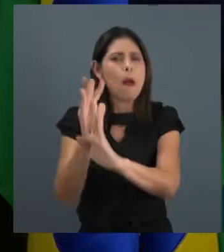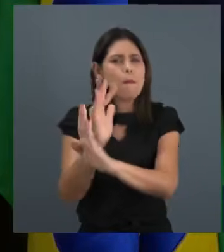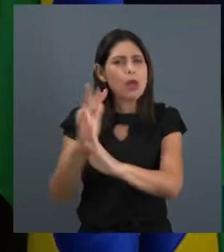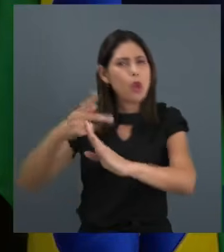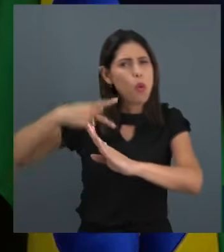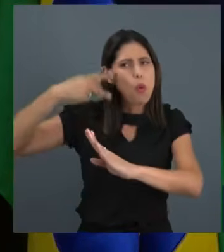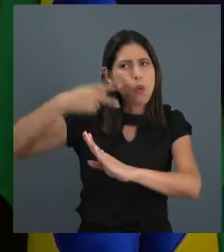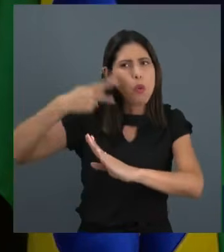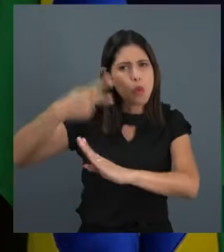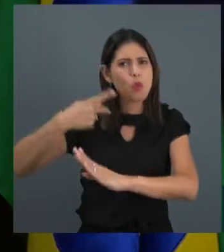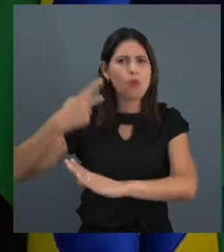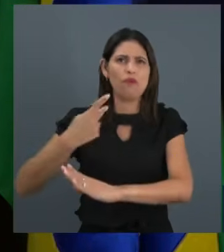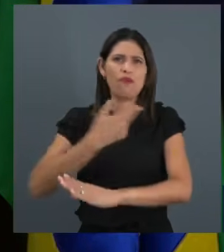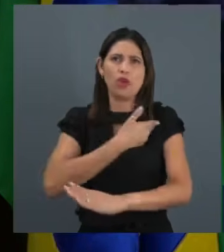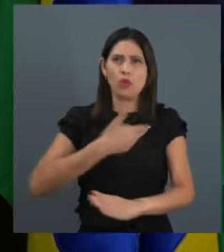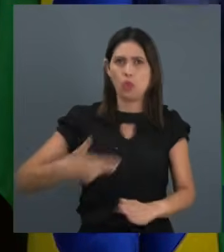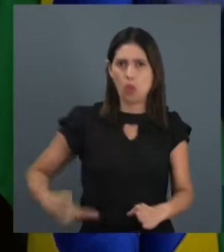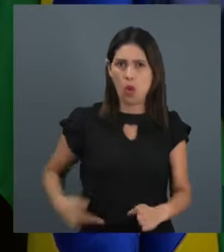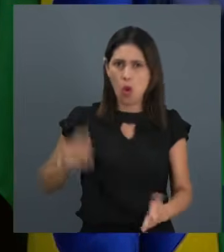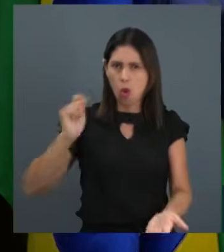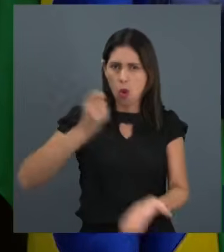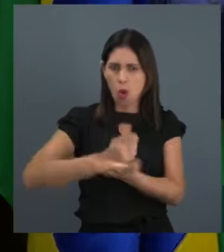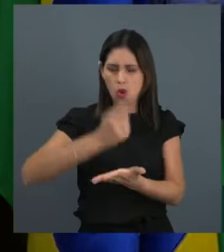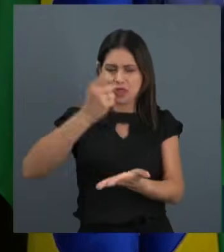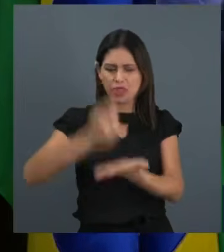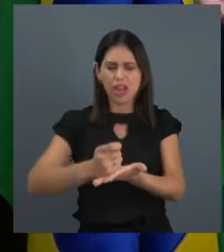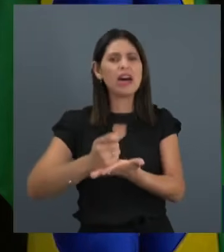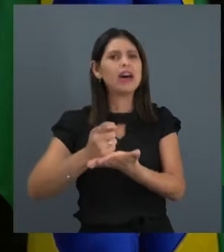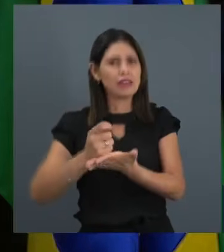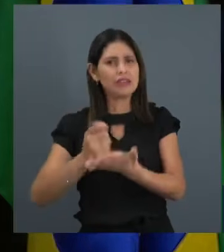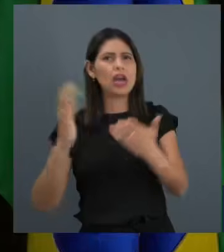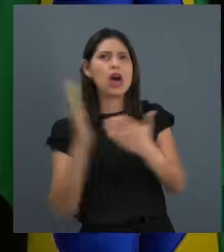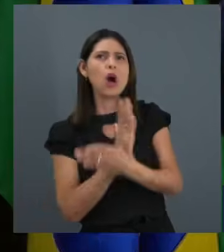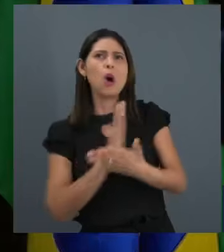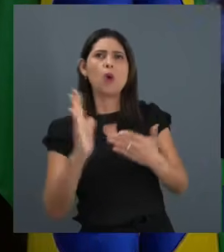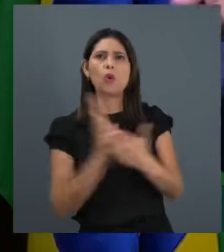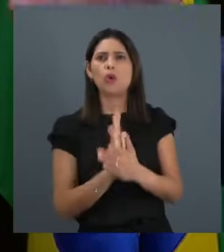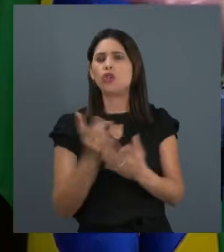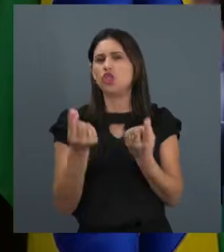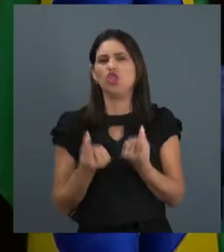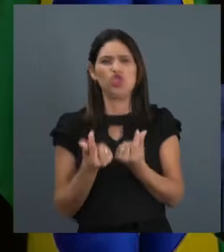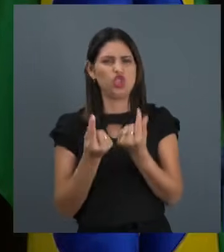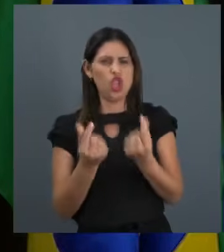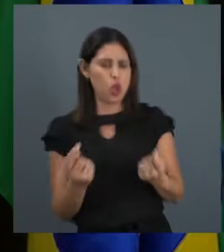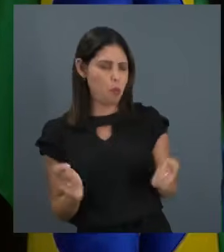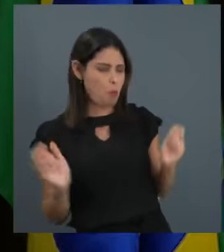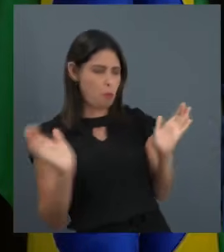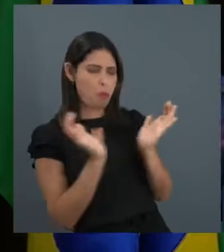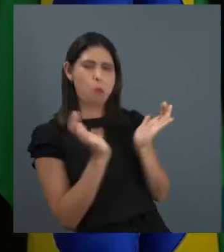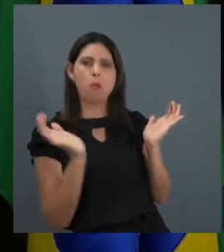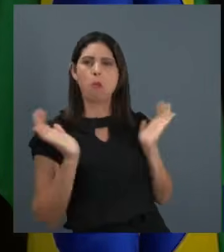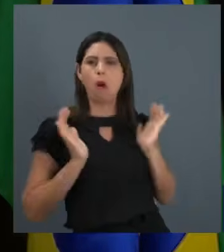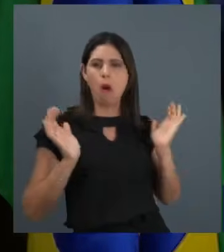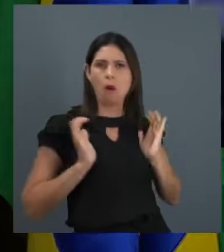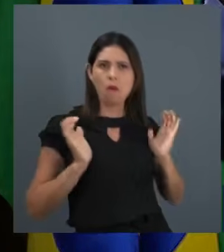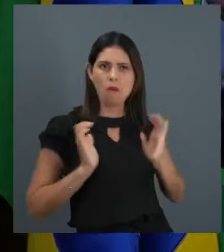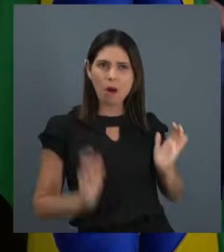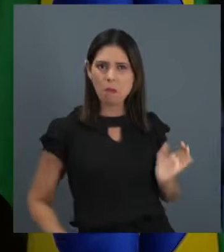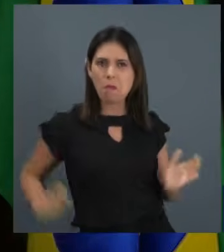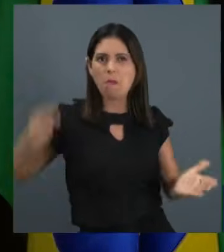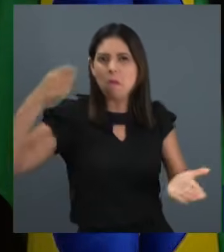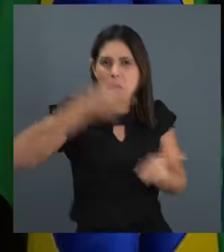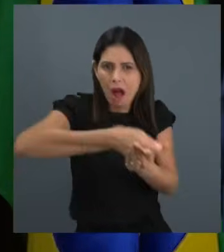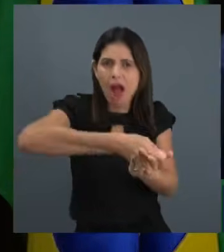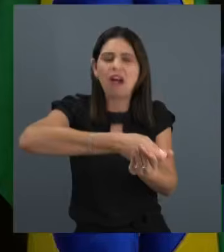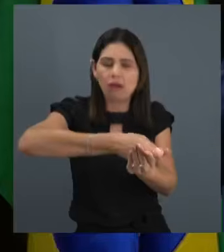contrata escritórios por milhões de dólares, como se o Brasil estivesse nadando em dinheiro, tivesse tudo maravilhosamente